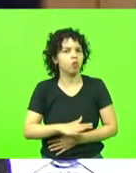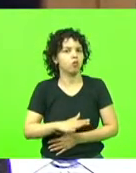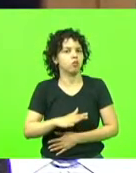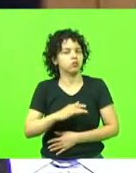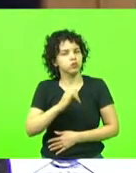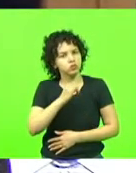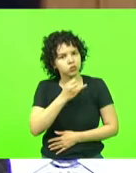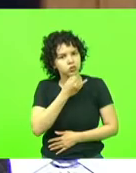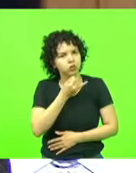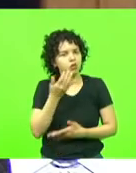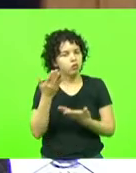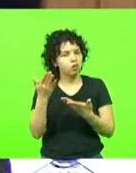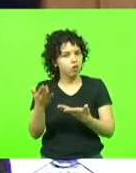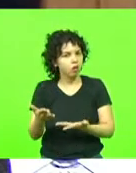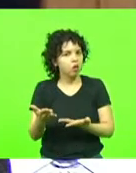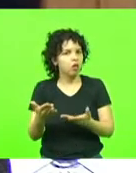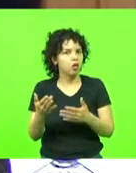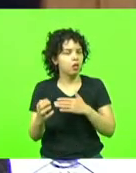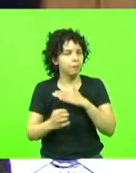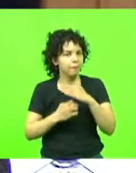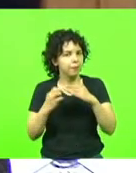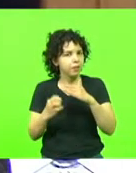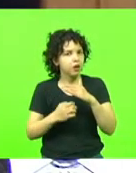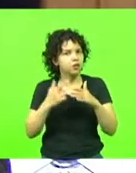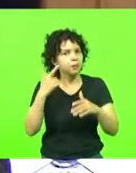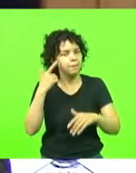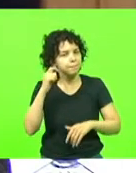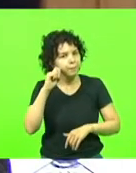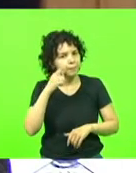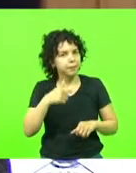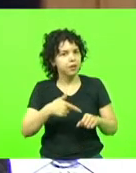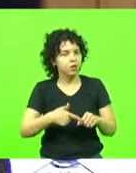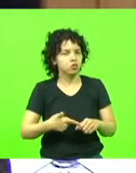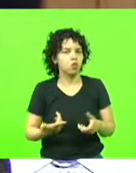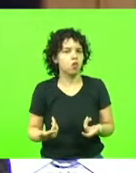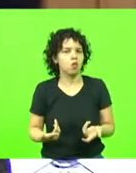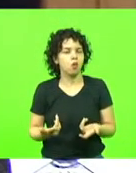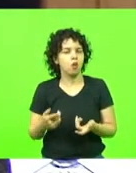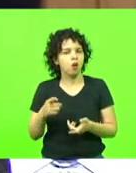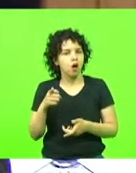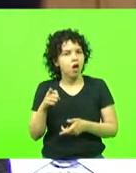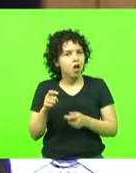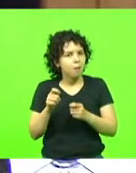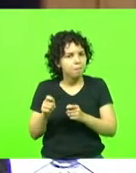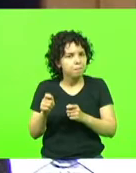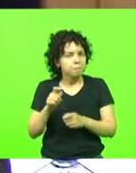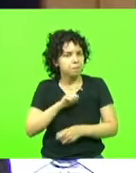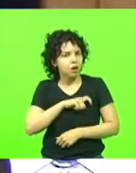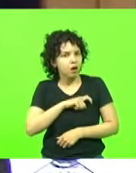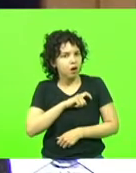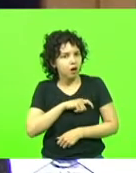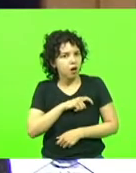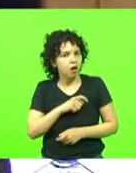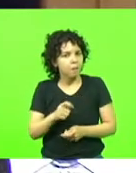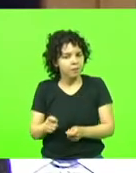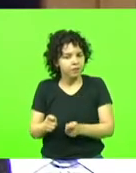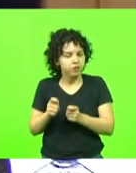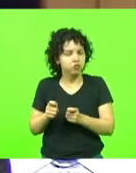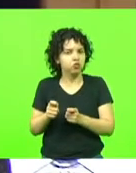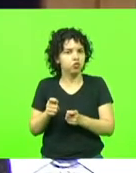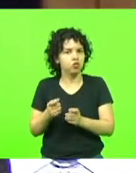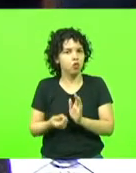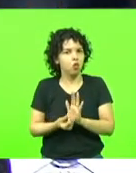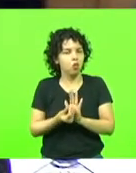descontente com esse sistema perverso que privatiza os lucros e socializa os prejuízos. Obrigado.